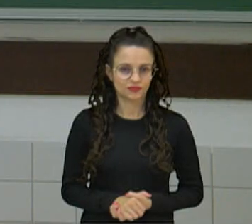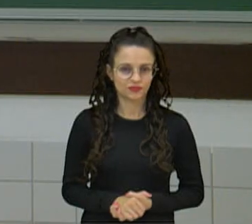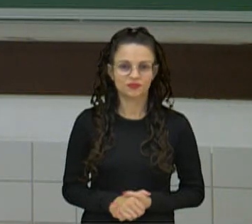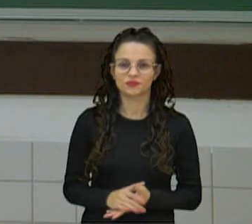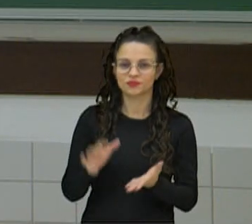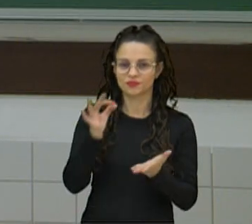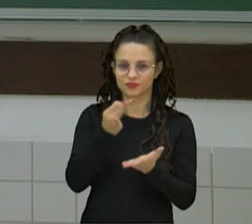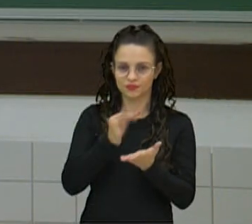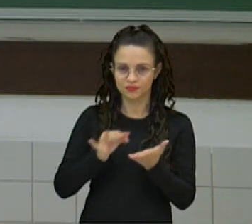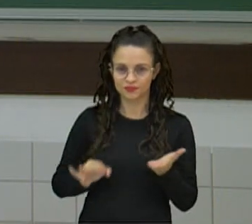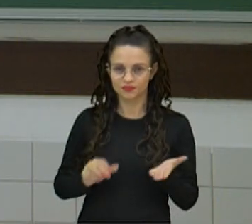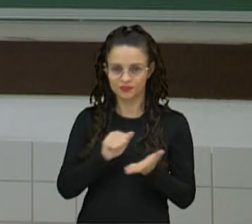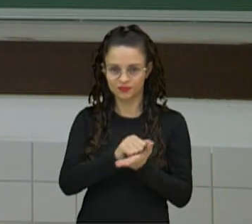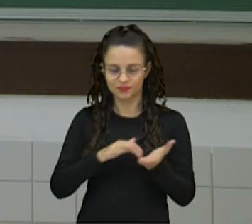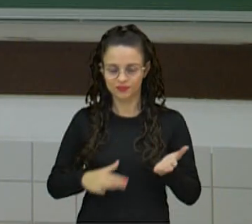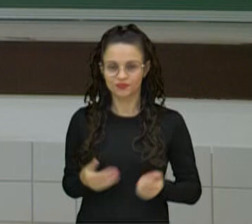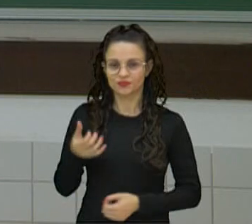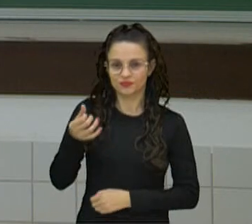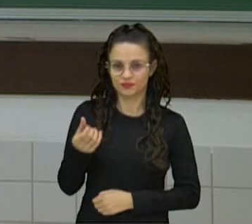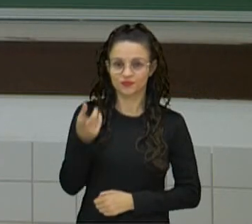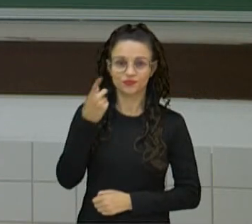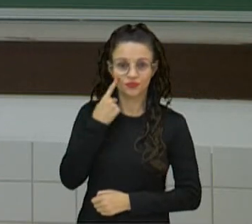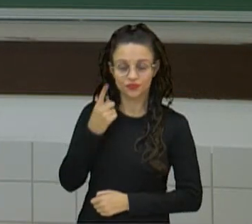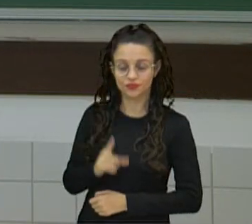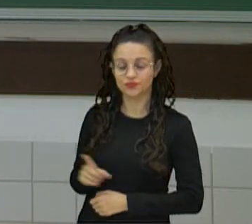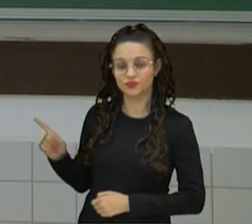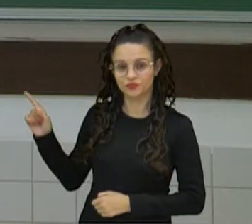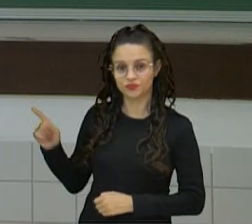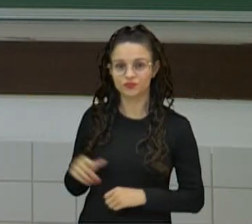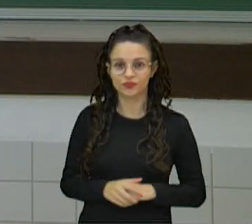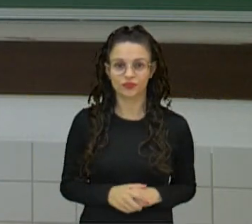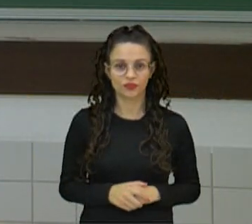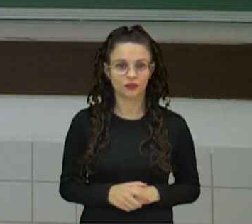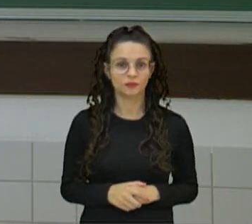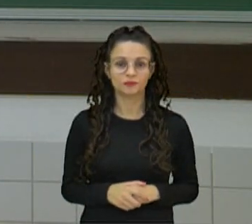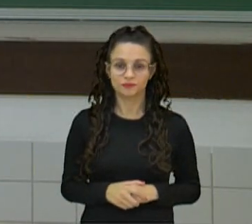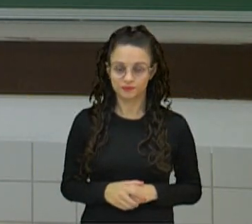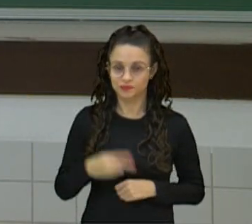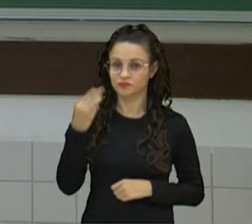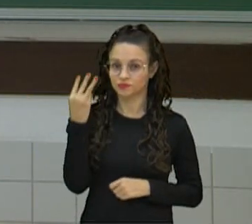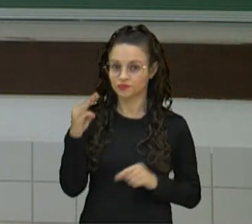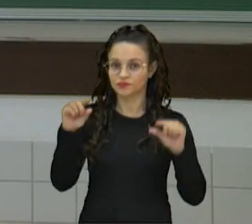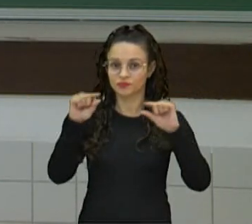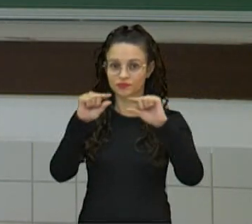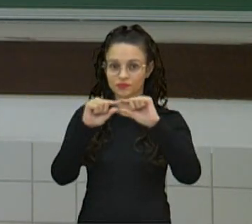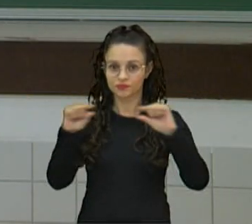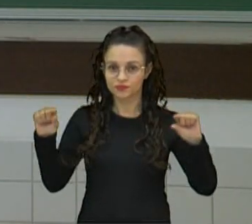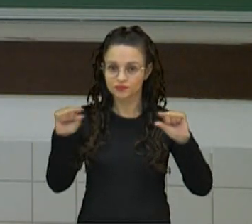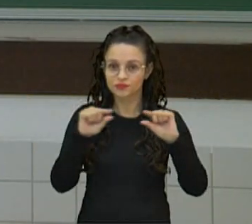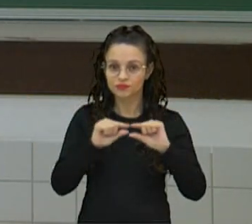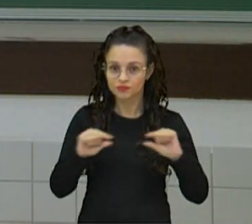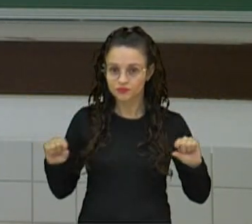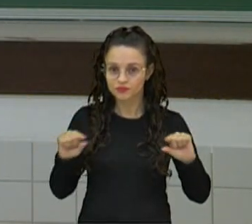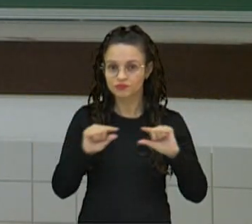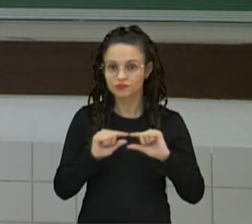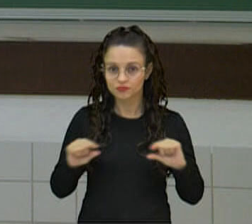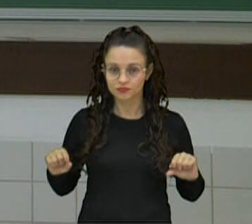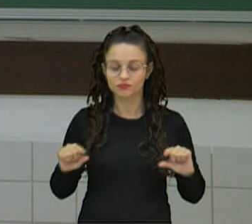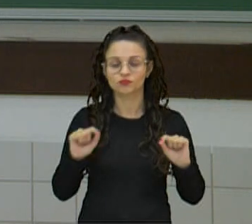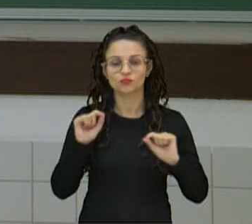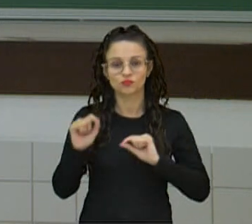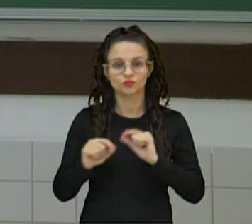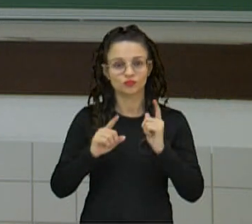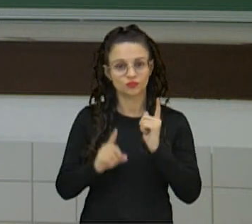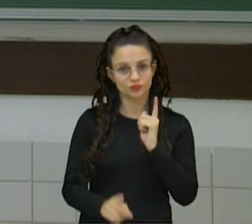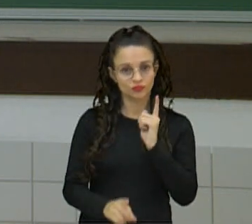Vamos corrigir o exercício 6? Olha só, temos três equações, três etapas para chegar na entalpia